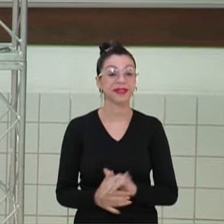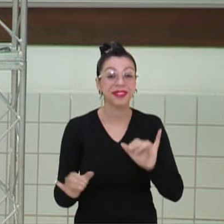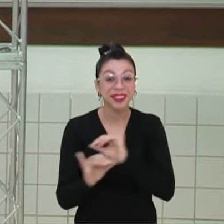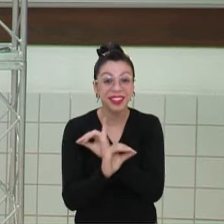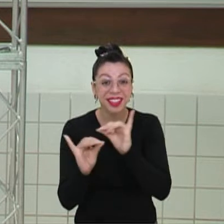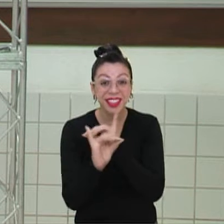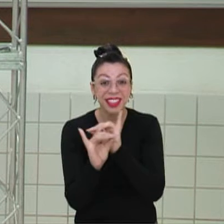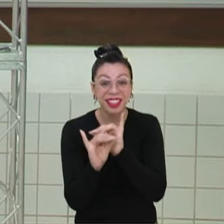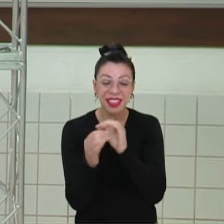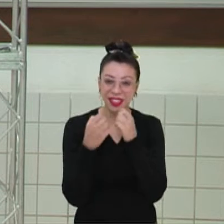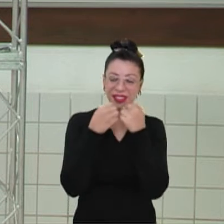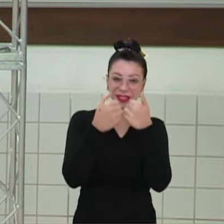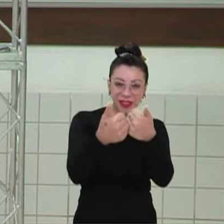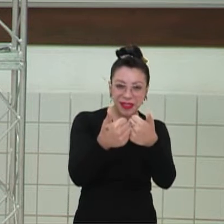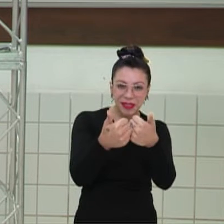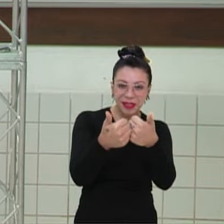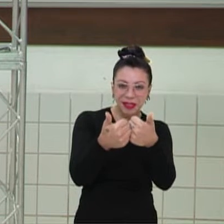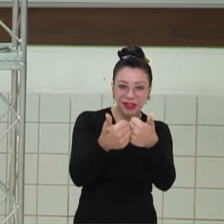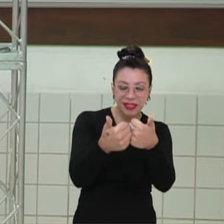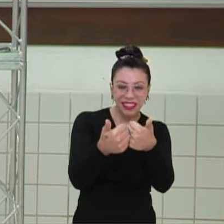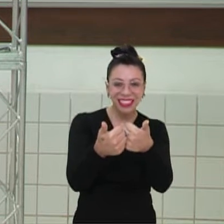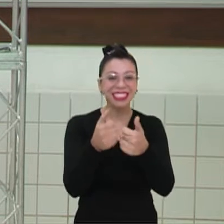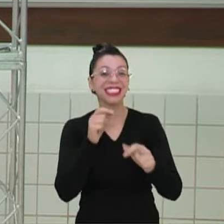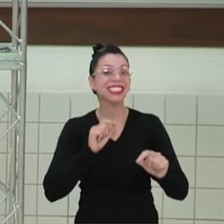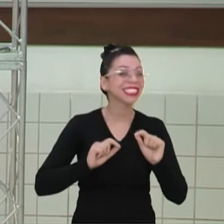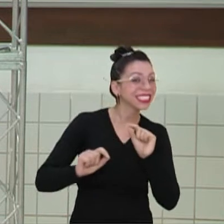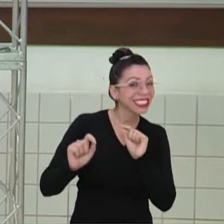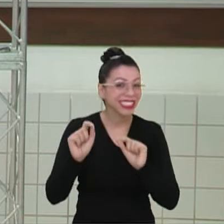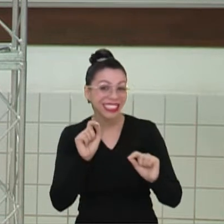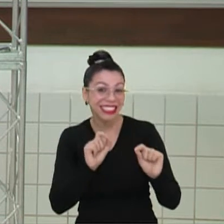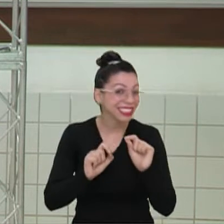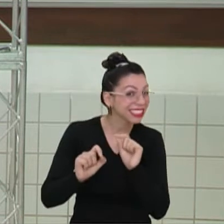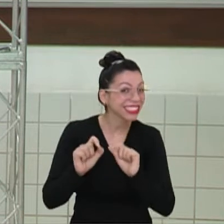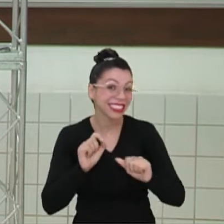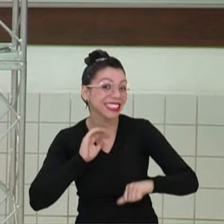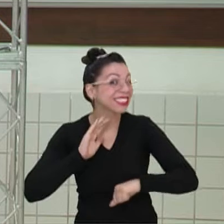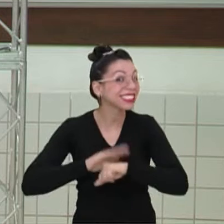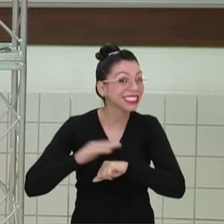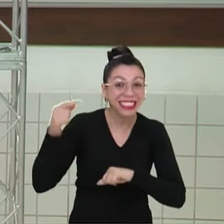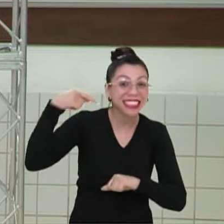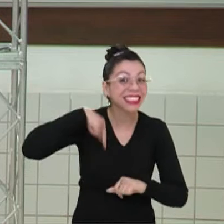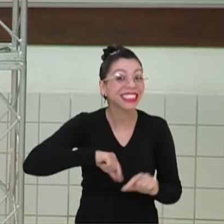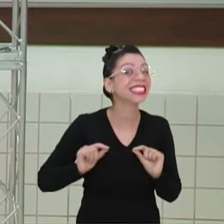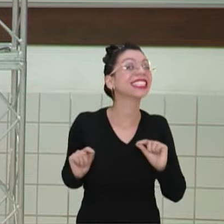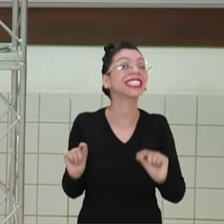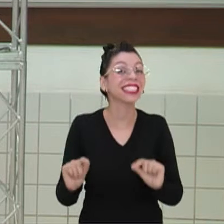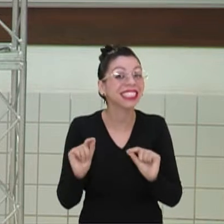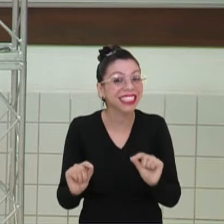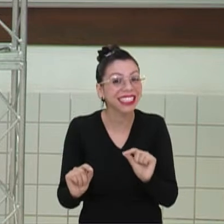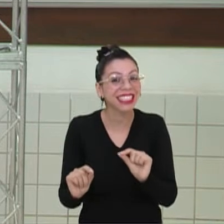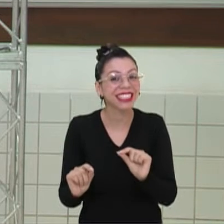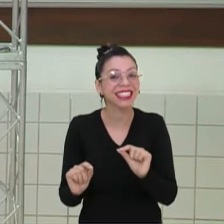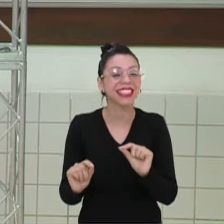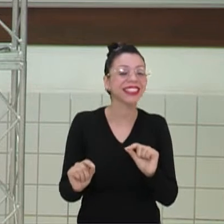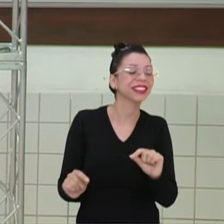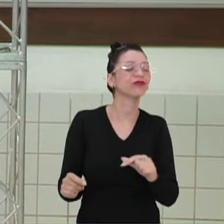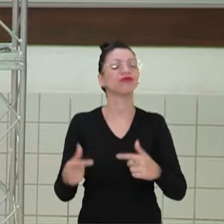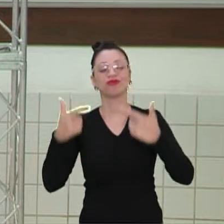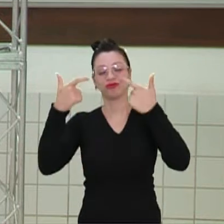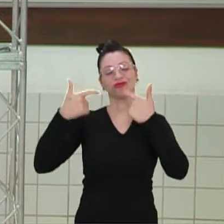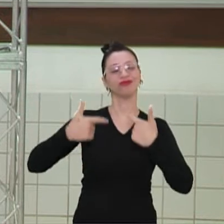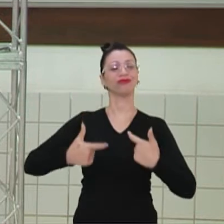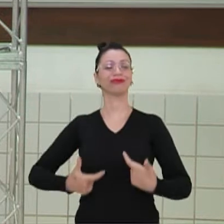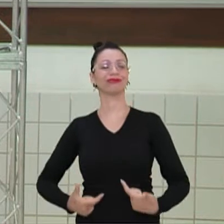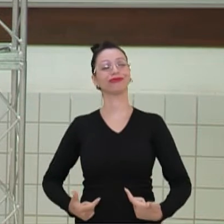E aí, galerinha, beleza? Olha quem está aqui de novo! Sou